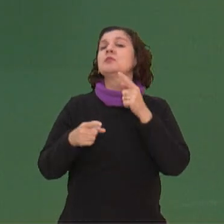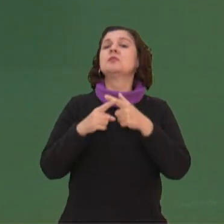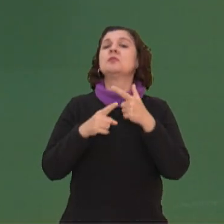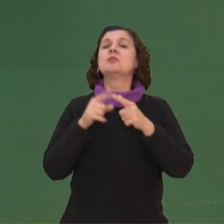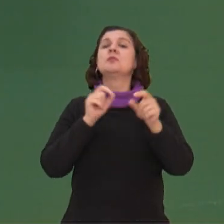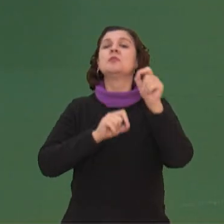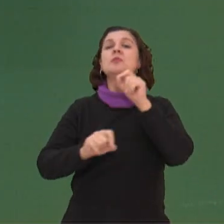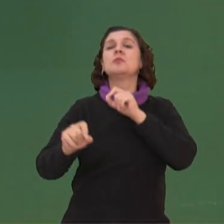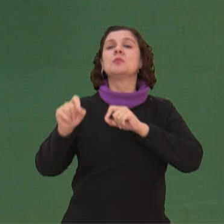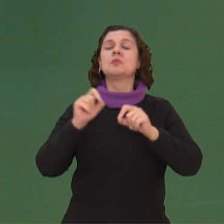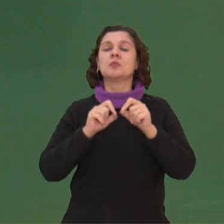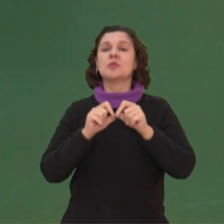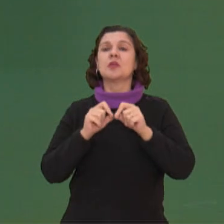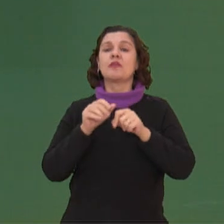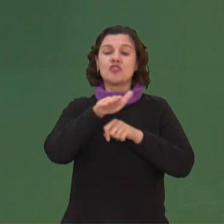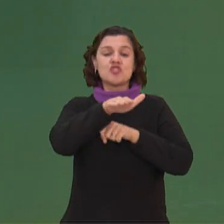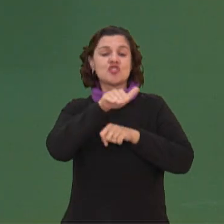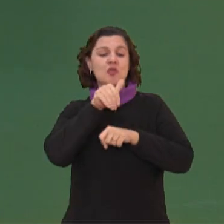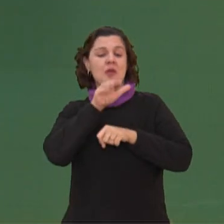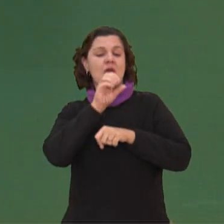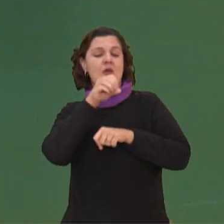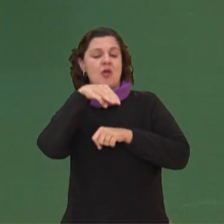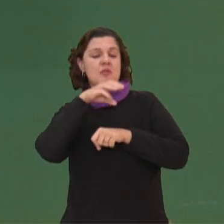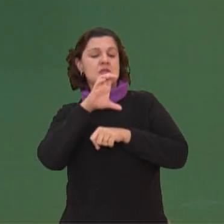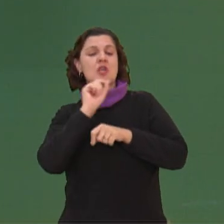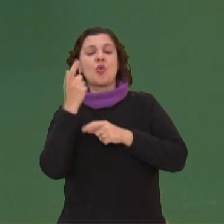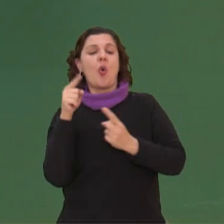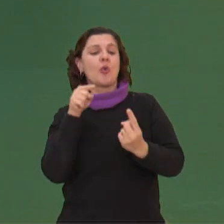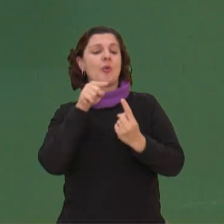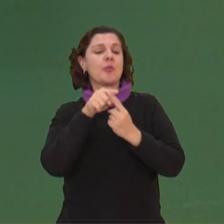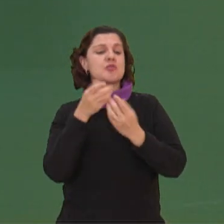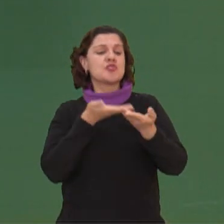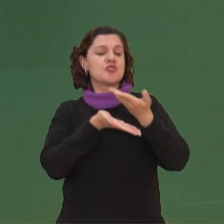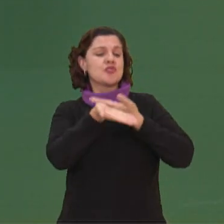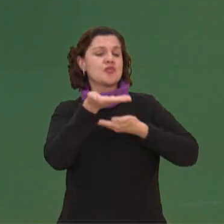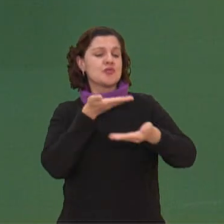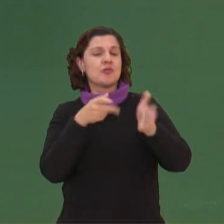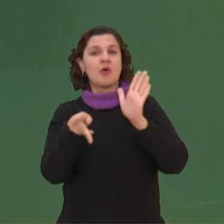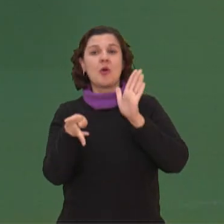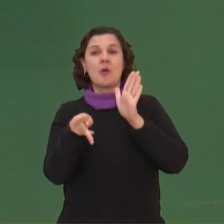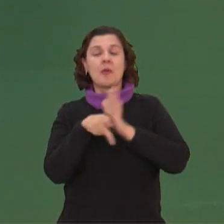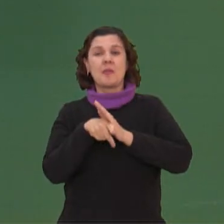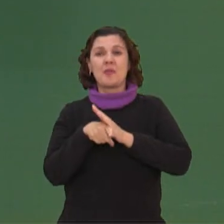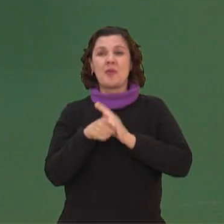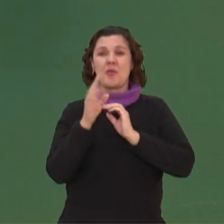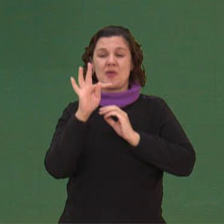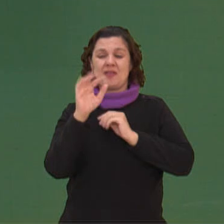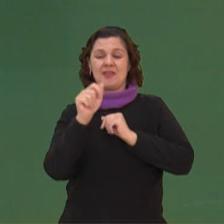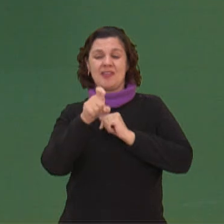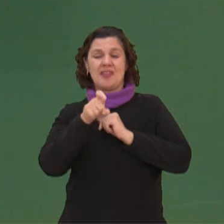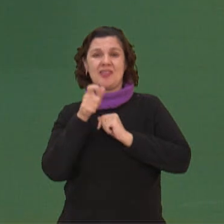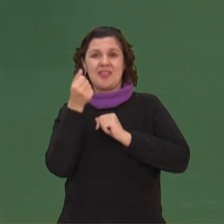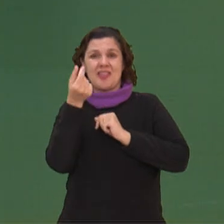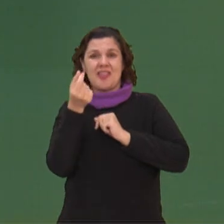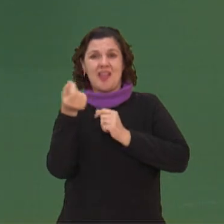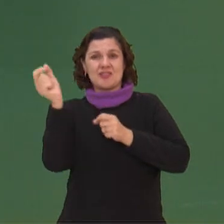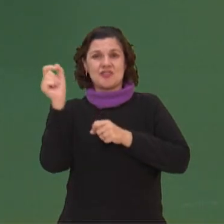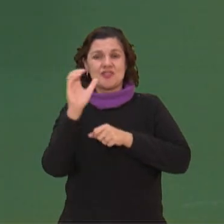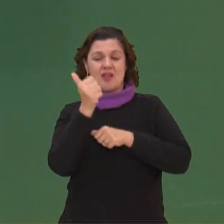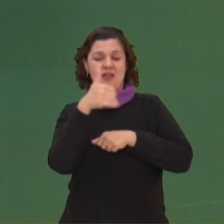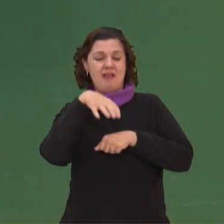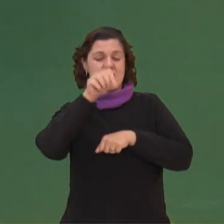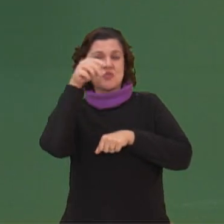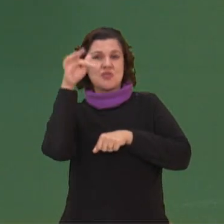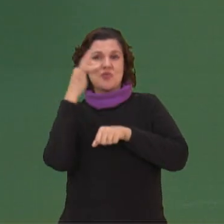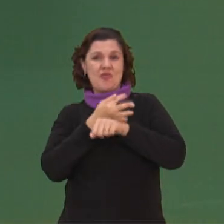foi acionada e qual é a função da OMC em relação às sobretaxas impostas ao aço brasileiro? O